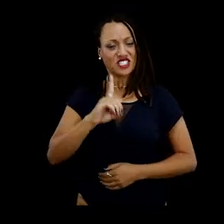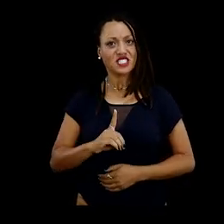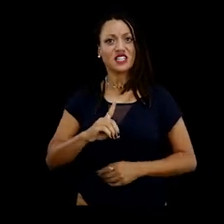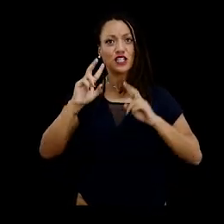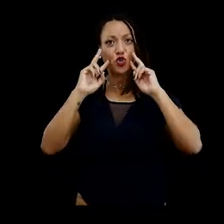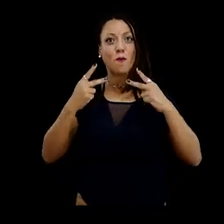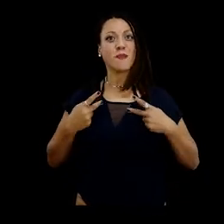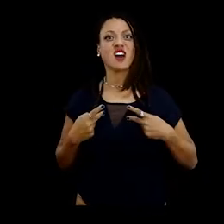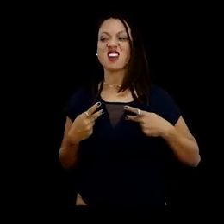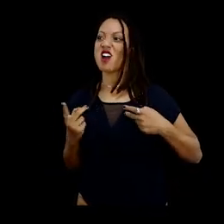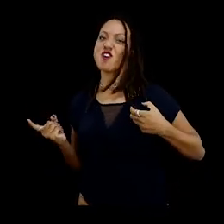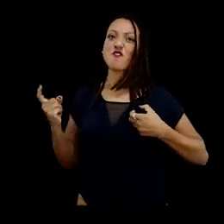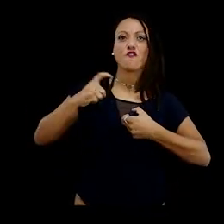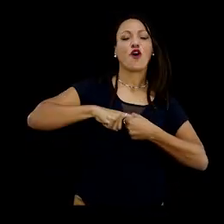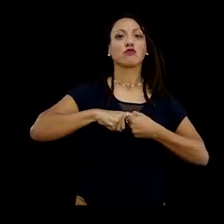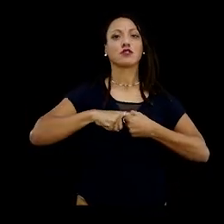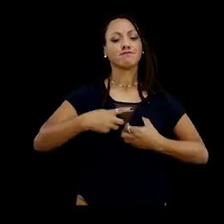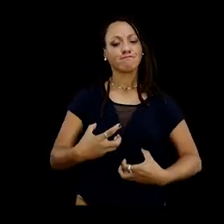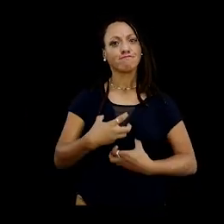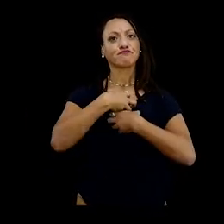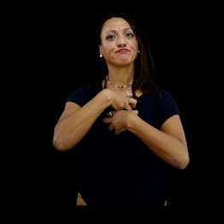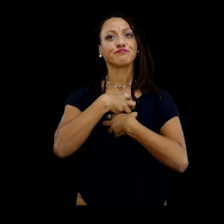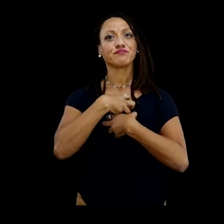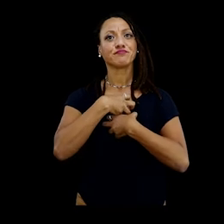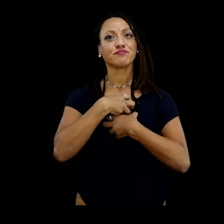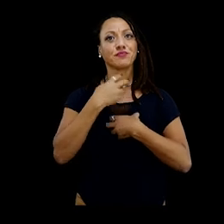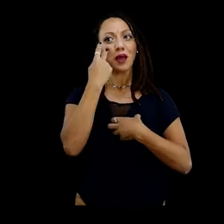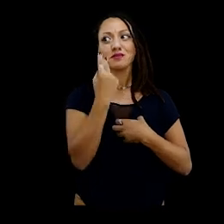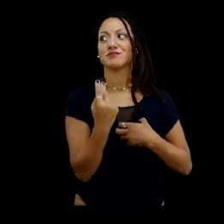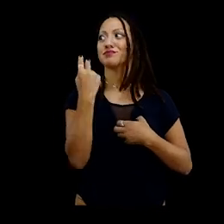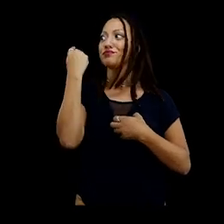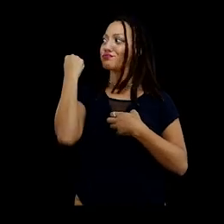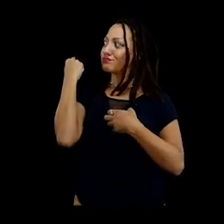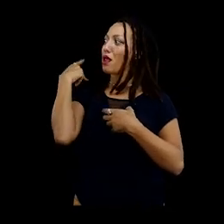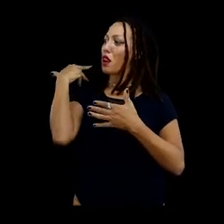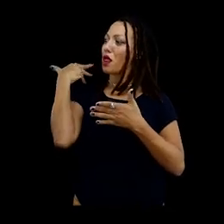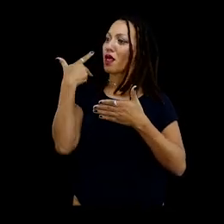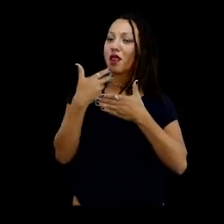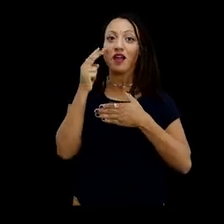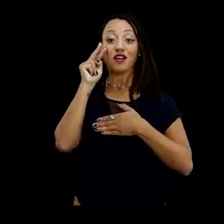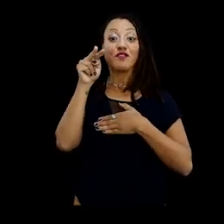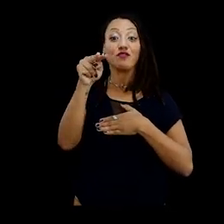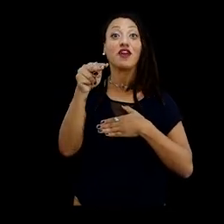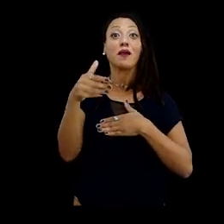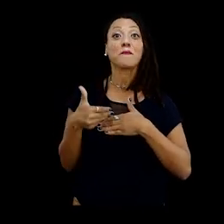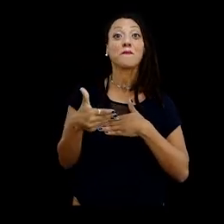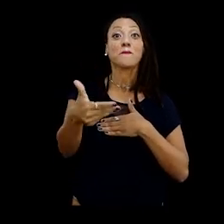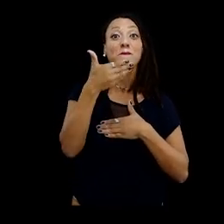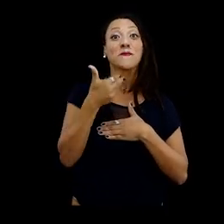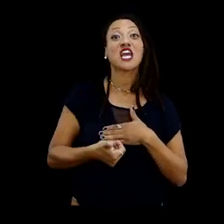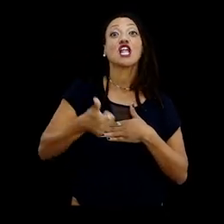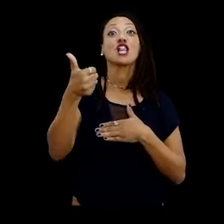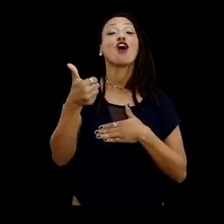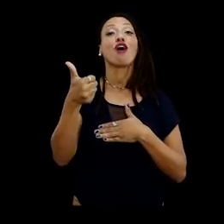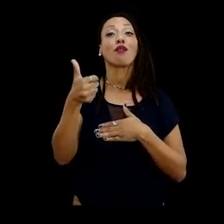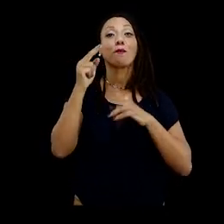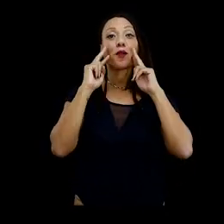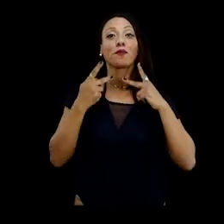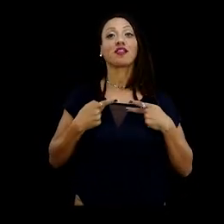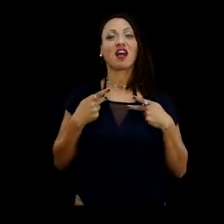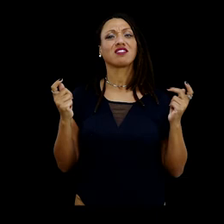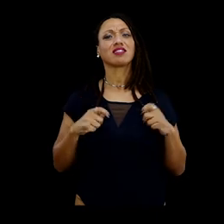nos leva a vislumbrar um tempo muito melhor para a humanidade na medida em que nós nos